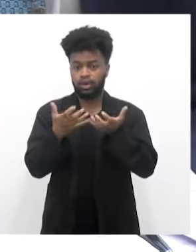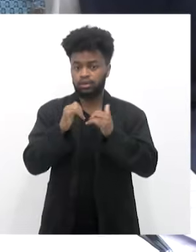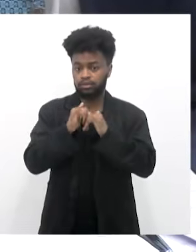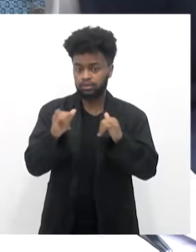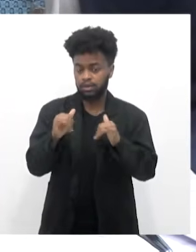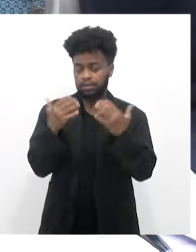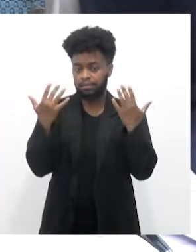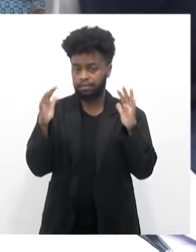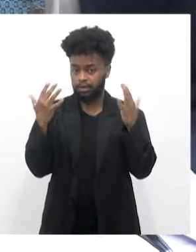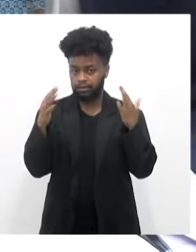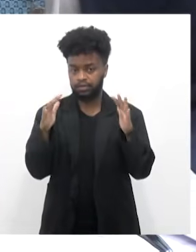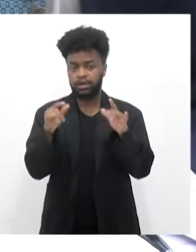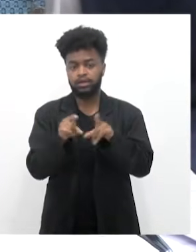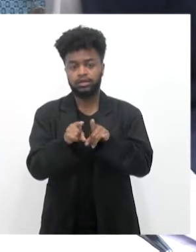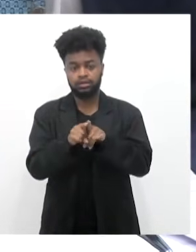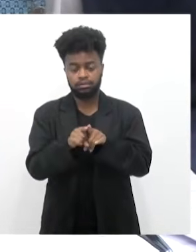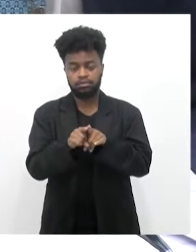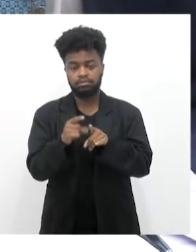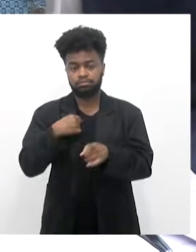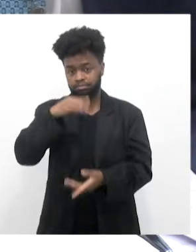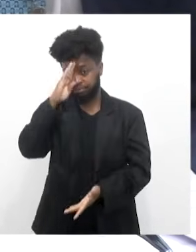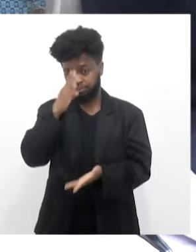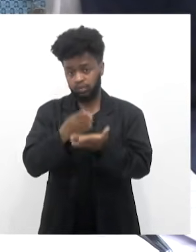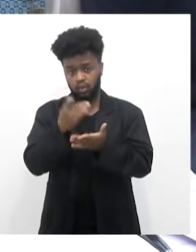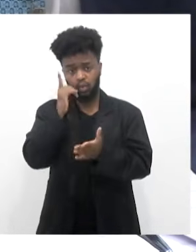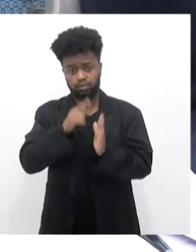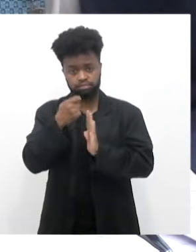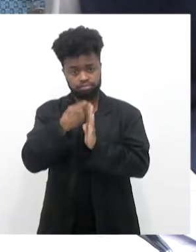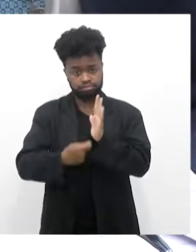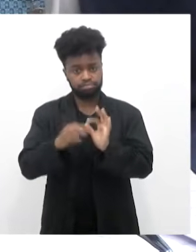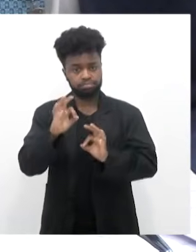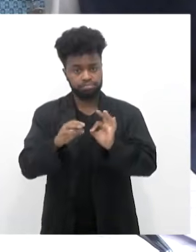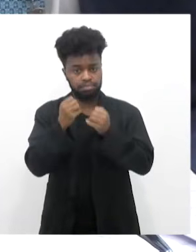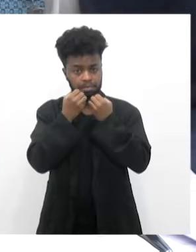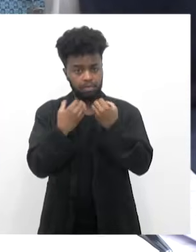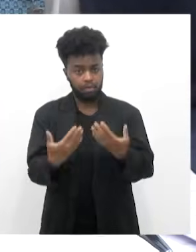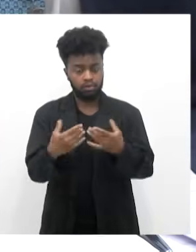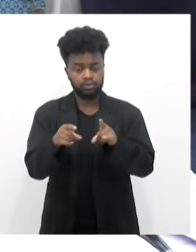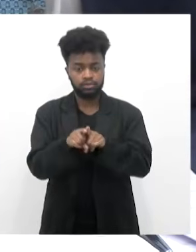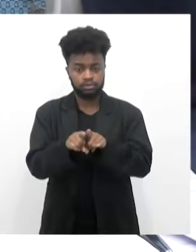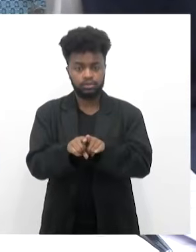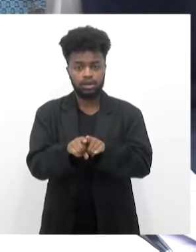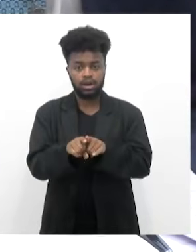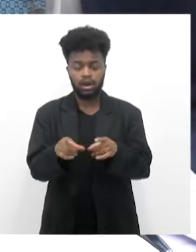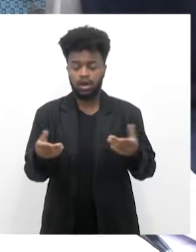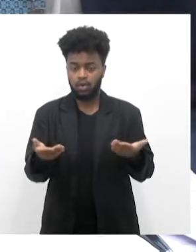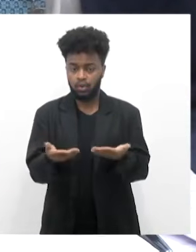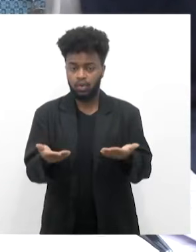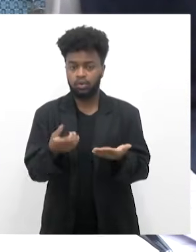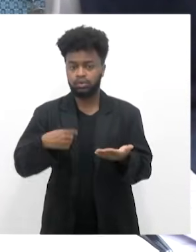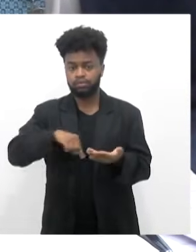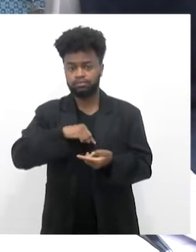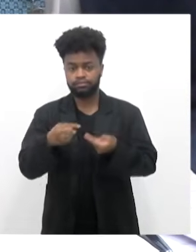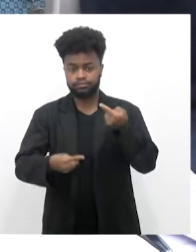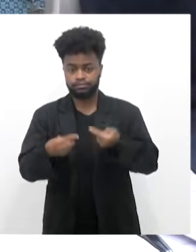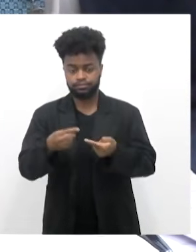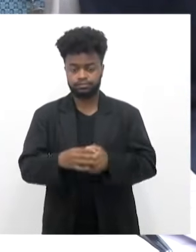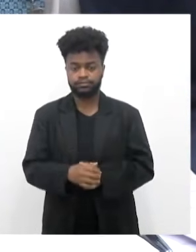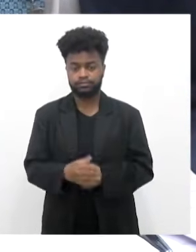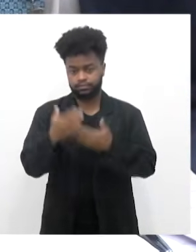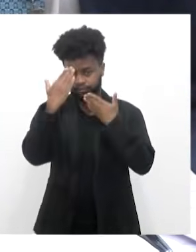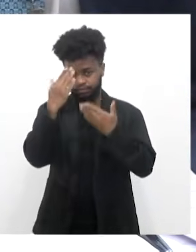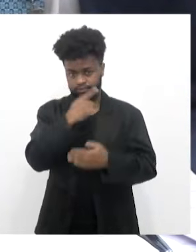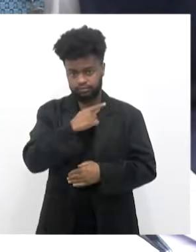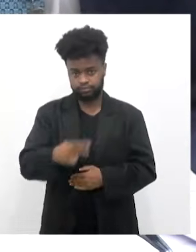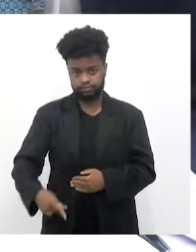dizer que acho que chegamos a um texto muito bom, e vamos aqui ao ao debate necessário. Obrigado,